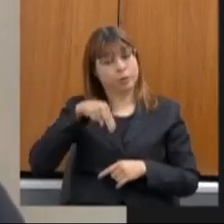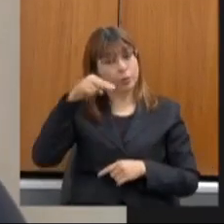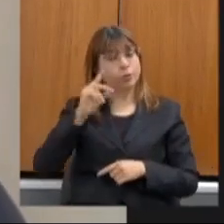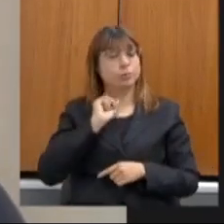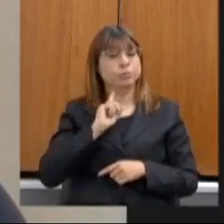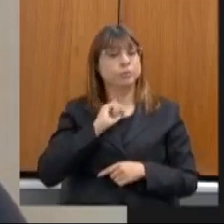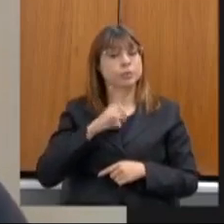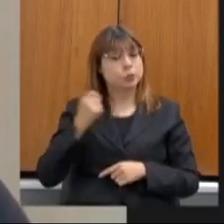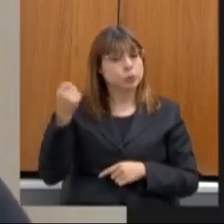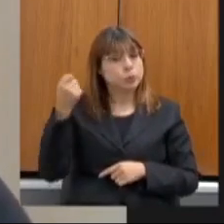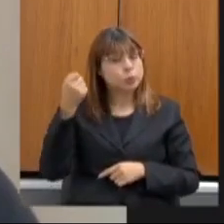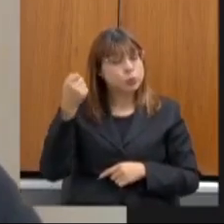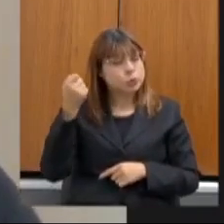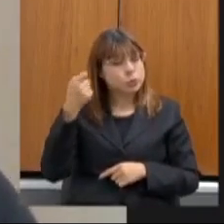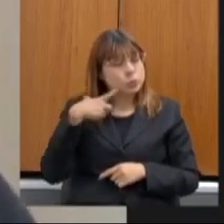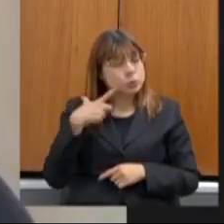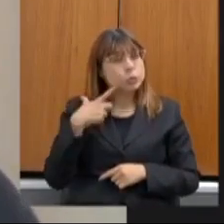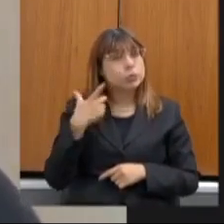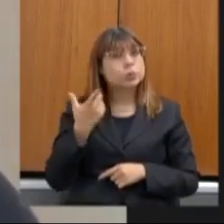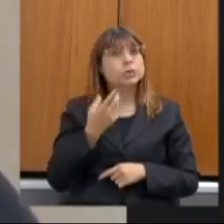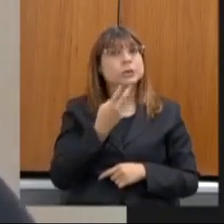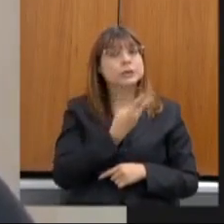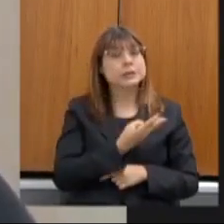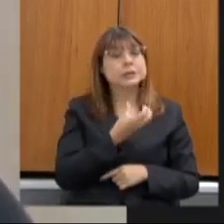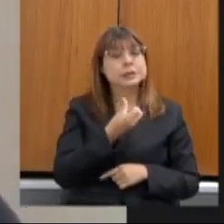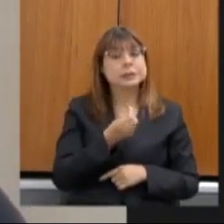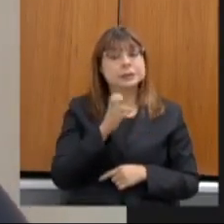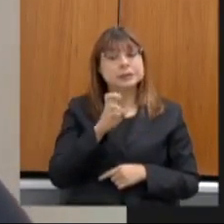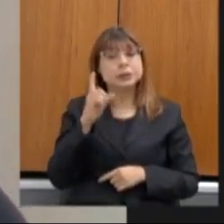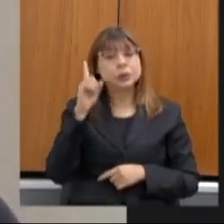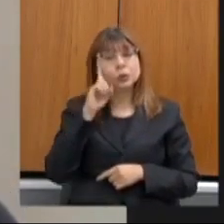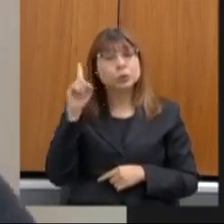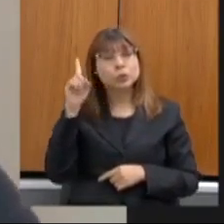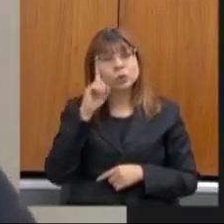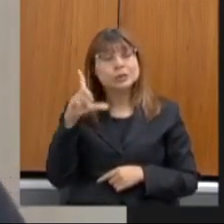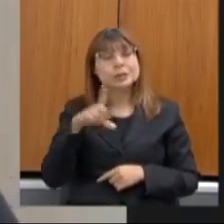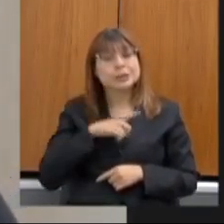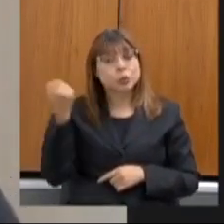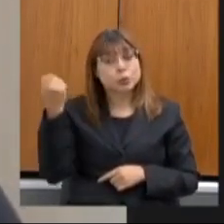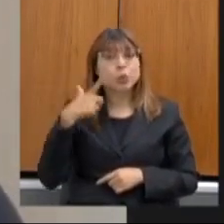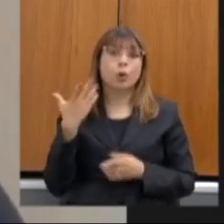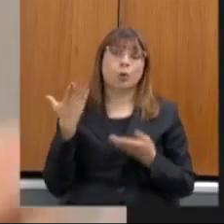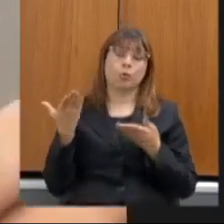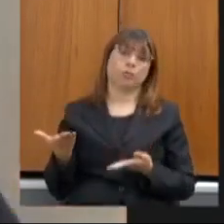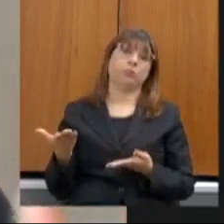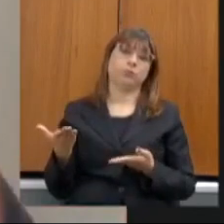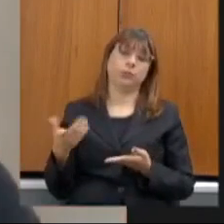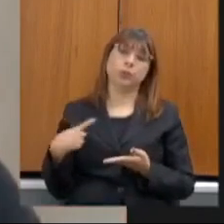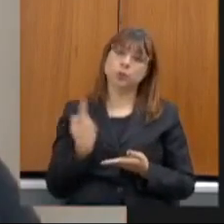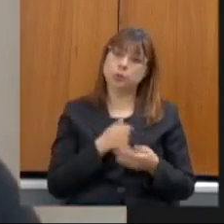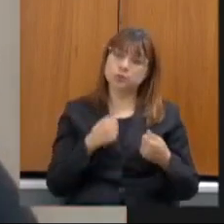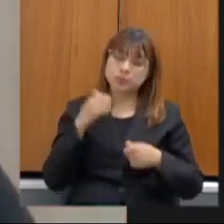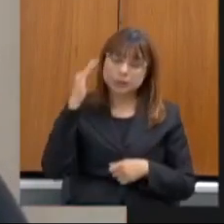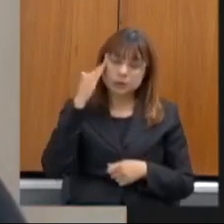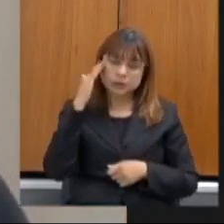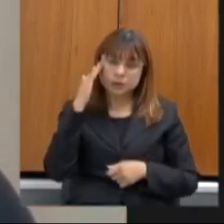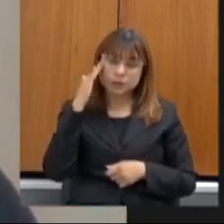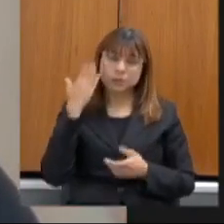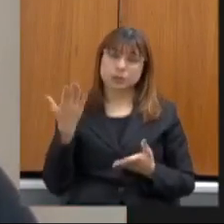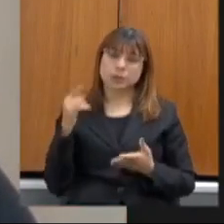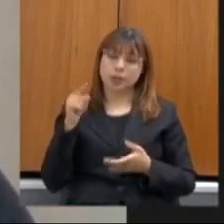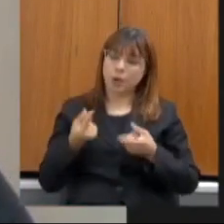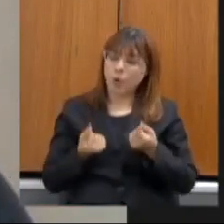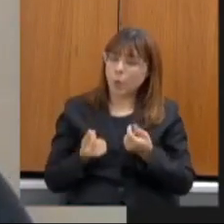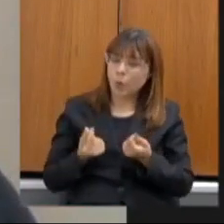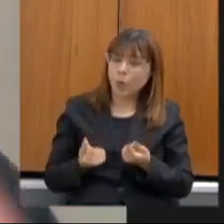o sol presente em 360 dias por ano então nós temos que entender de